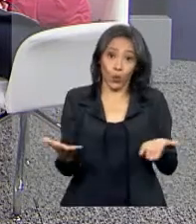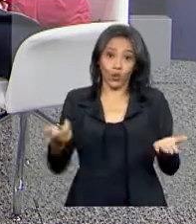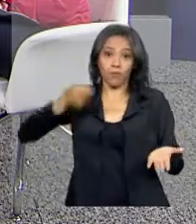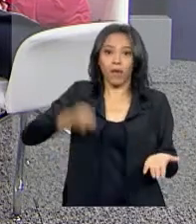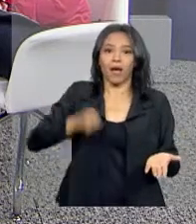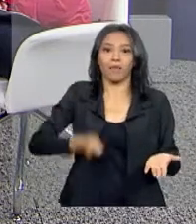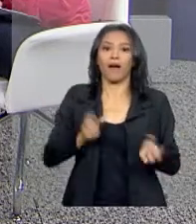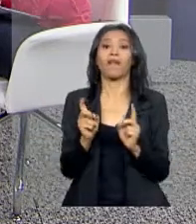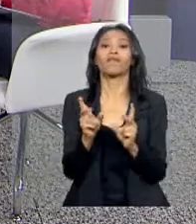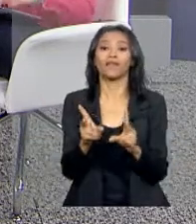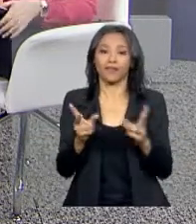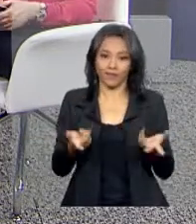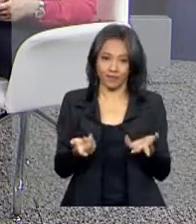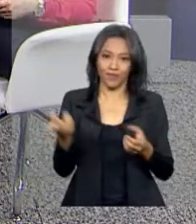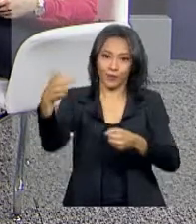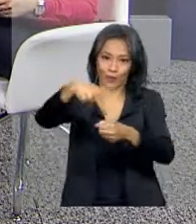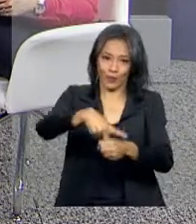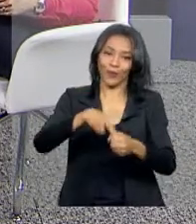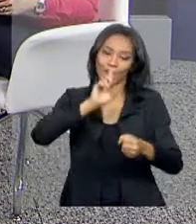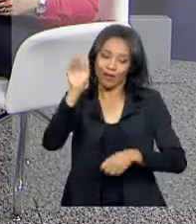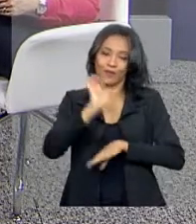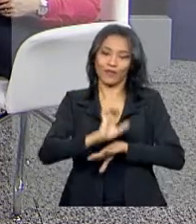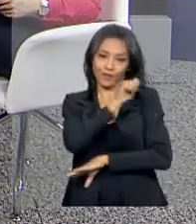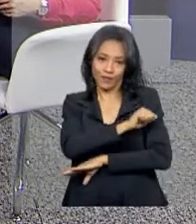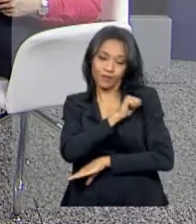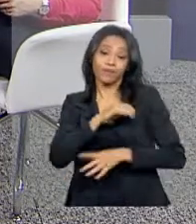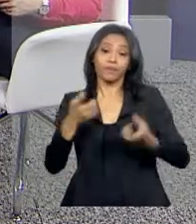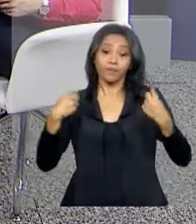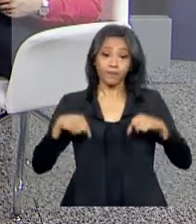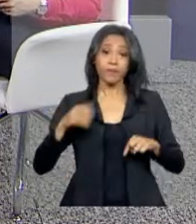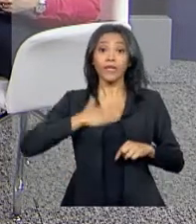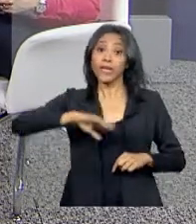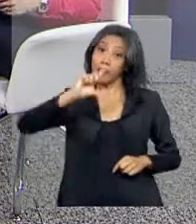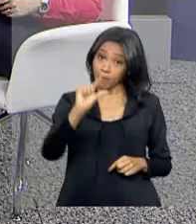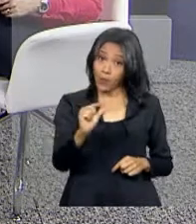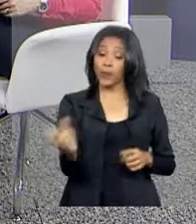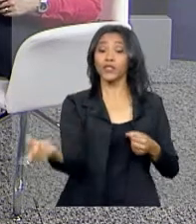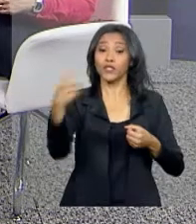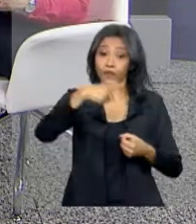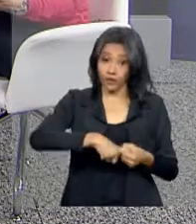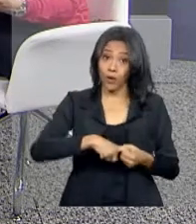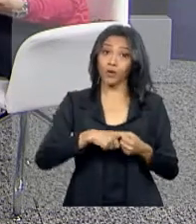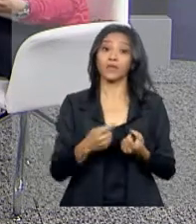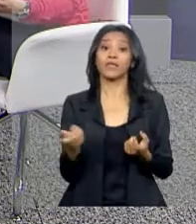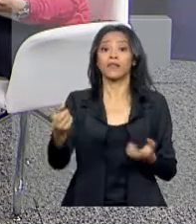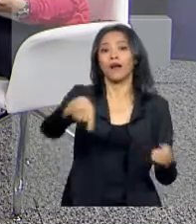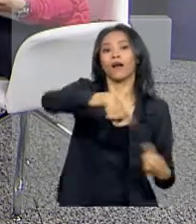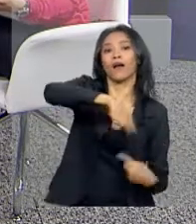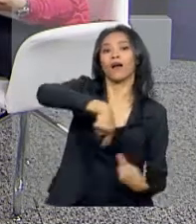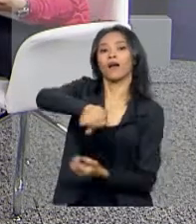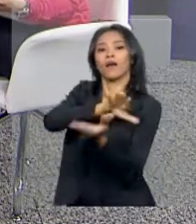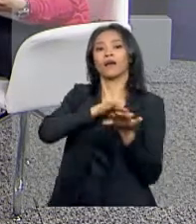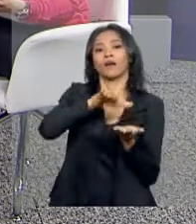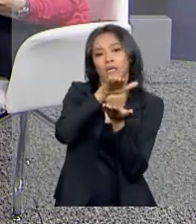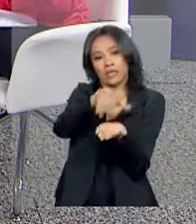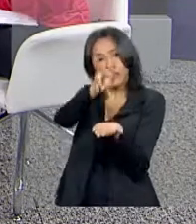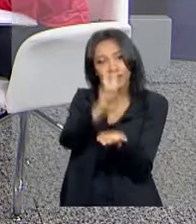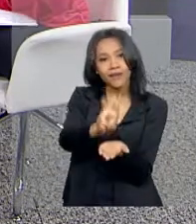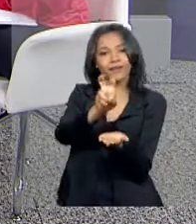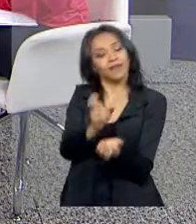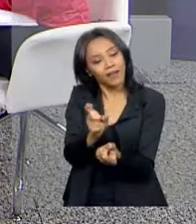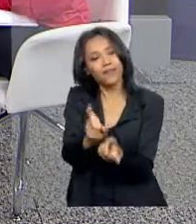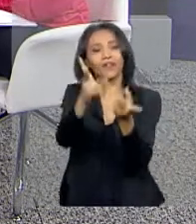no rio de janeiro é nathan acerto paulo olha gente daqui a pouco a gente volta ao vivo com o leilão da quinta rodada de partilha da produção do pré sal